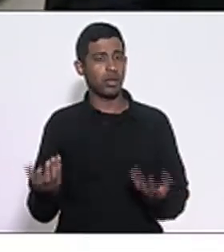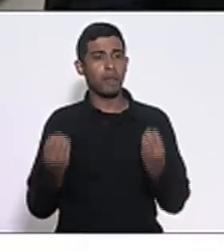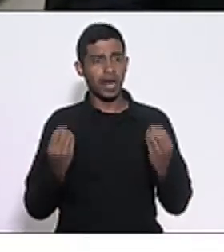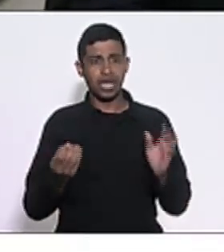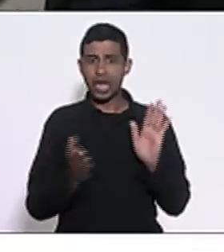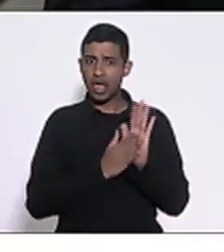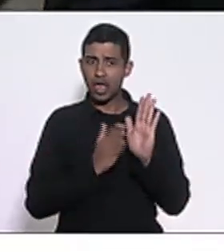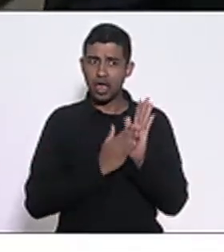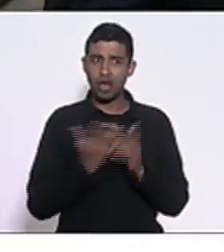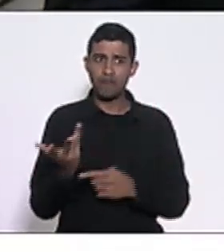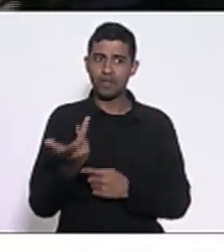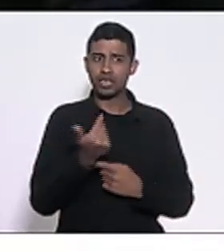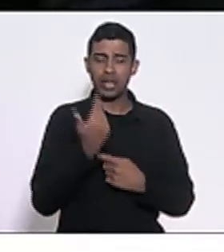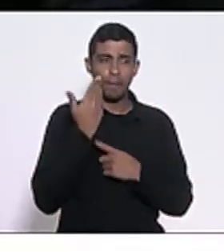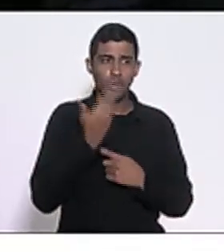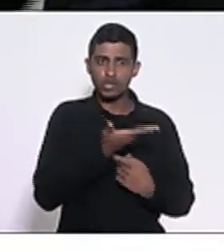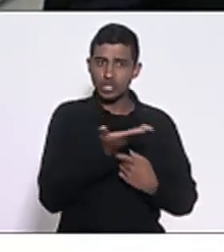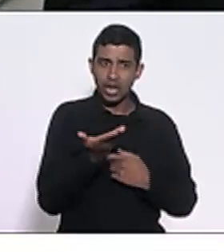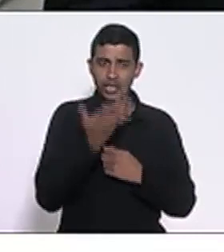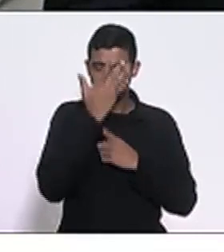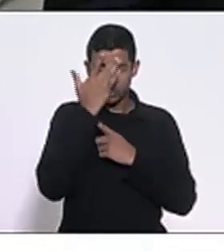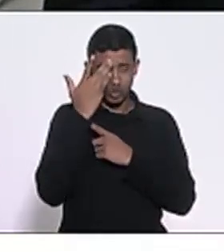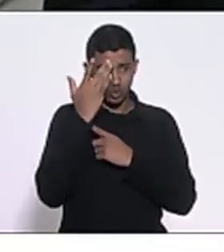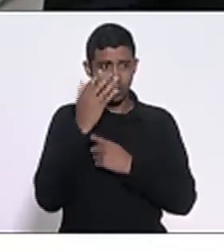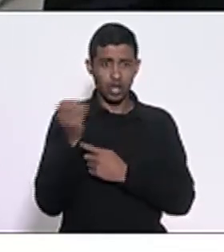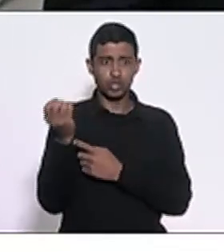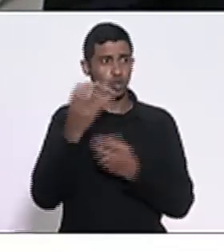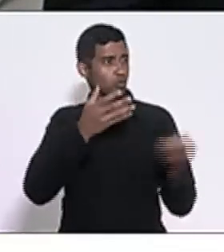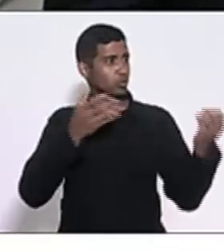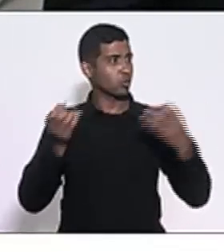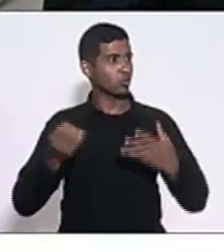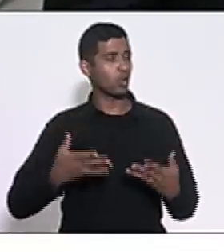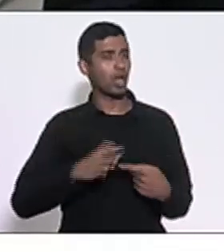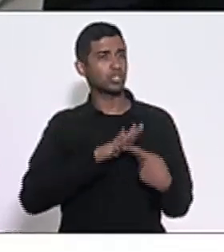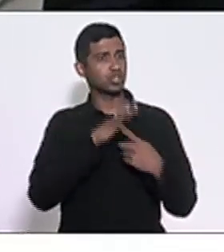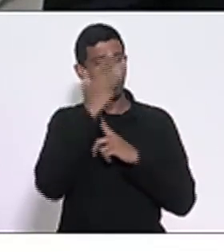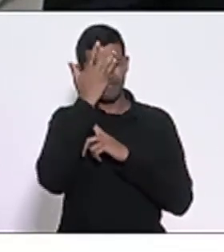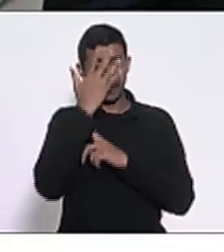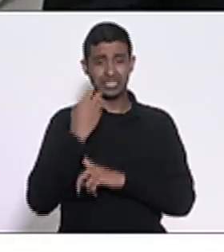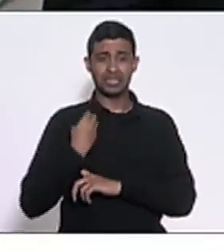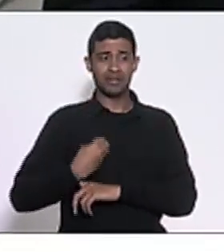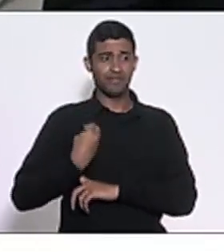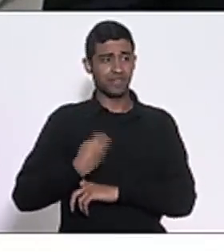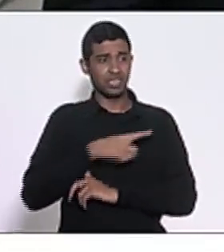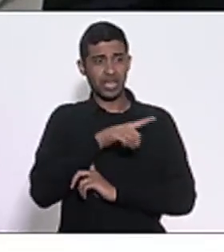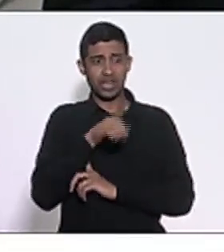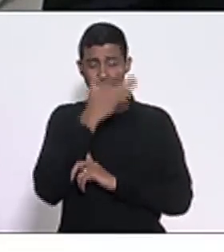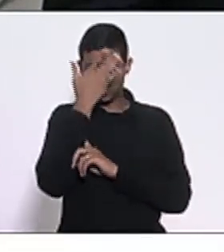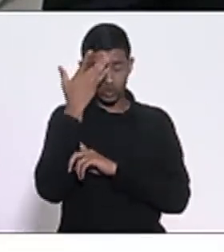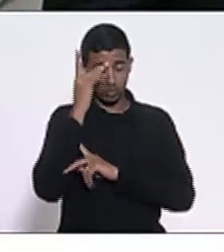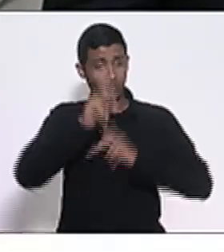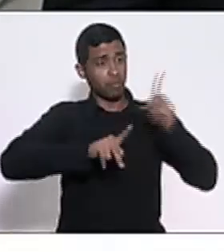povo coisas novas, facilitar a vida do povo, que já é tão sofrido.